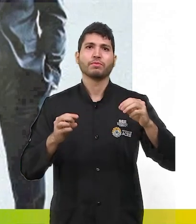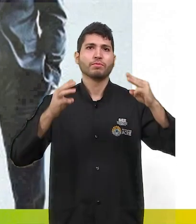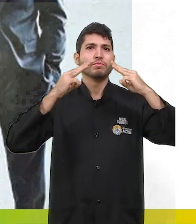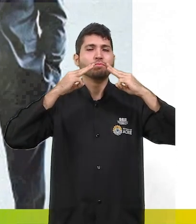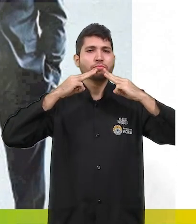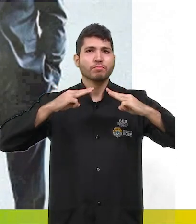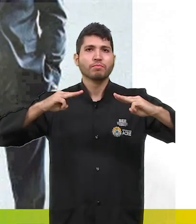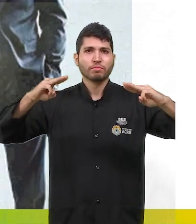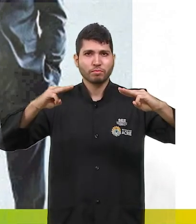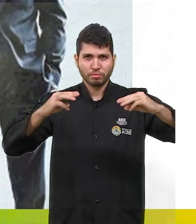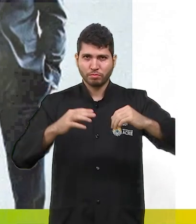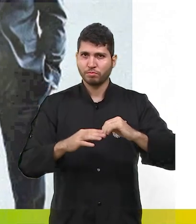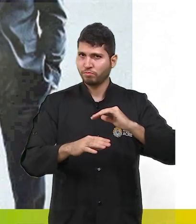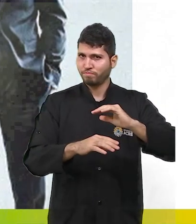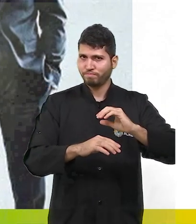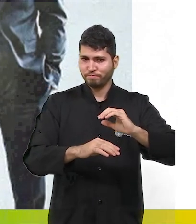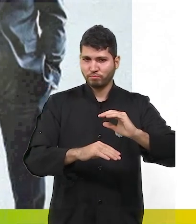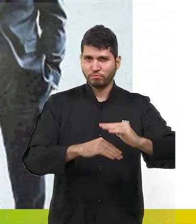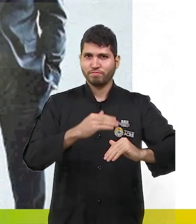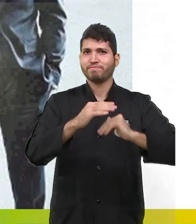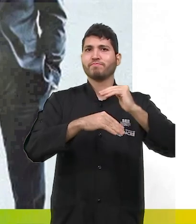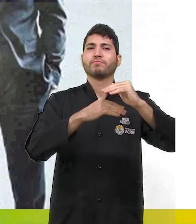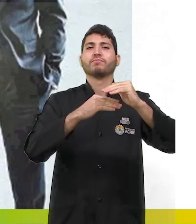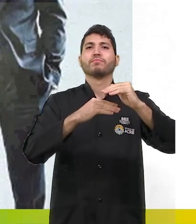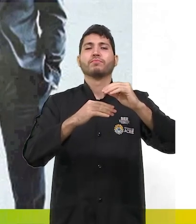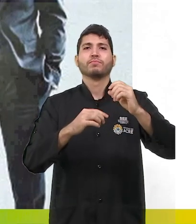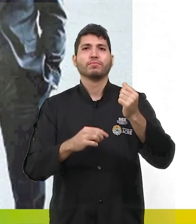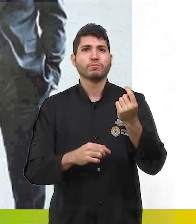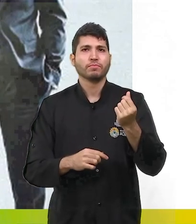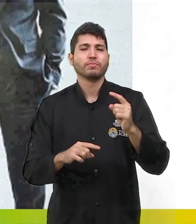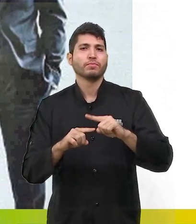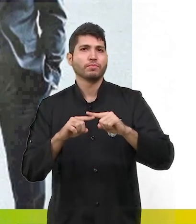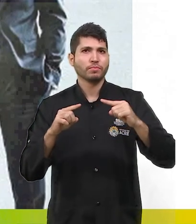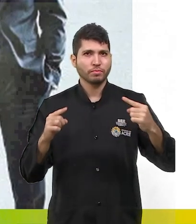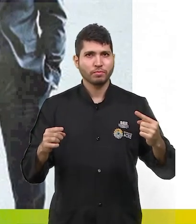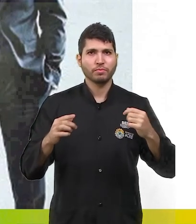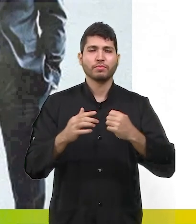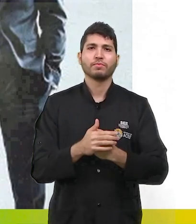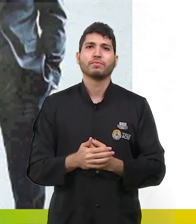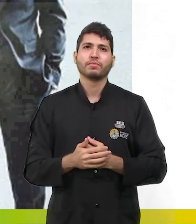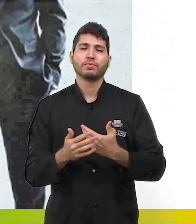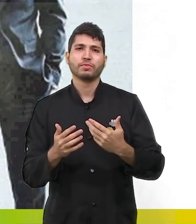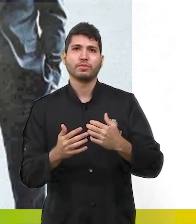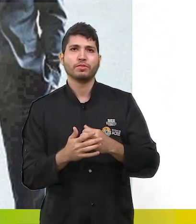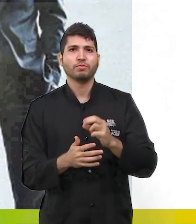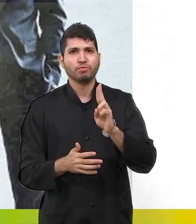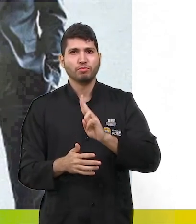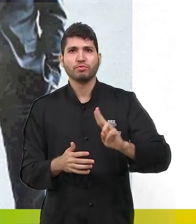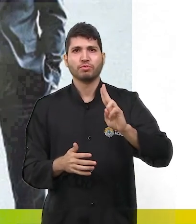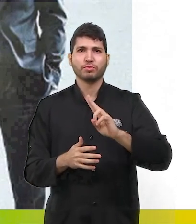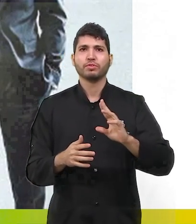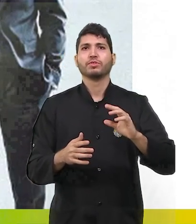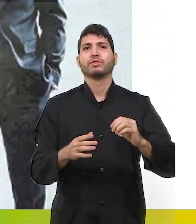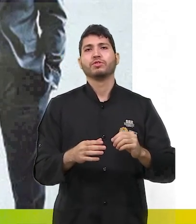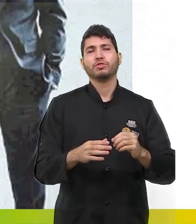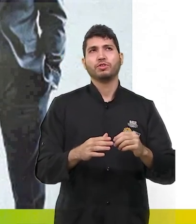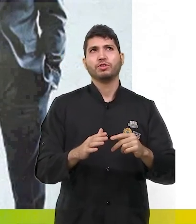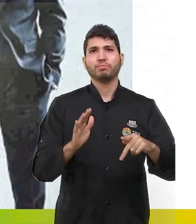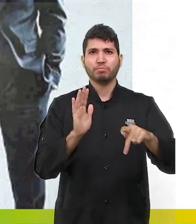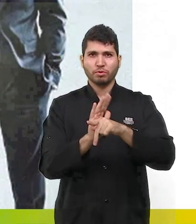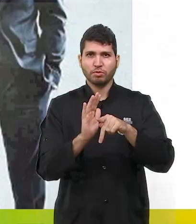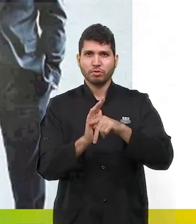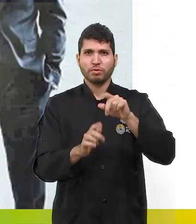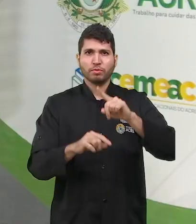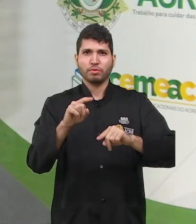leva ao crescimento econômico, mas também à exploração excessiva de recursos naturais e à geração de resíduos.